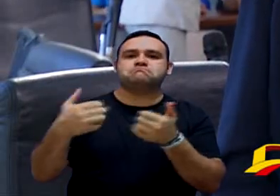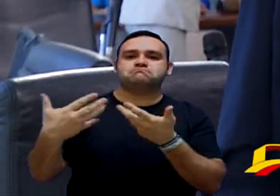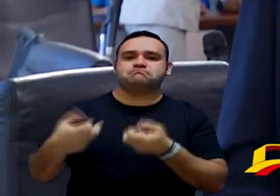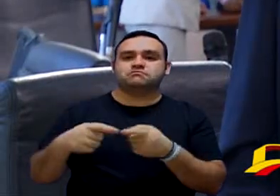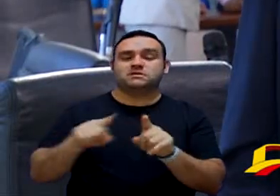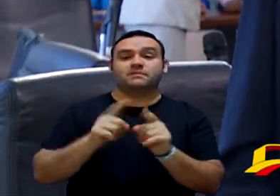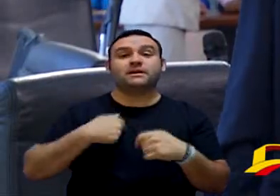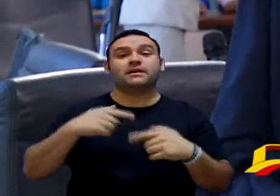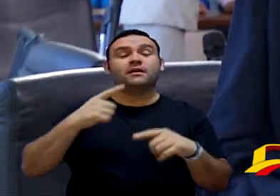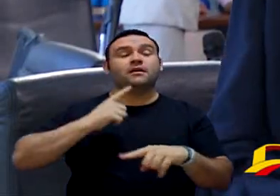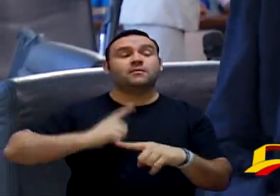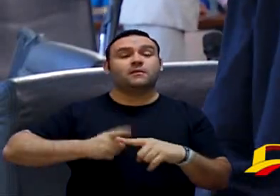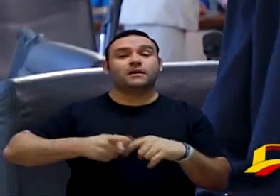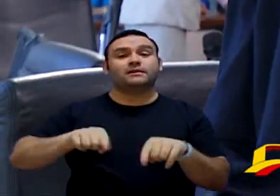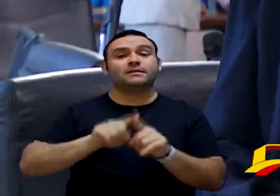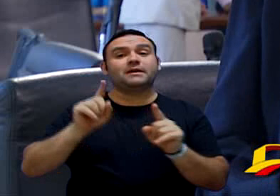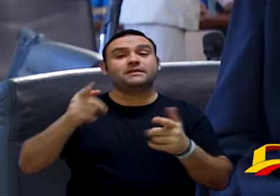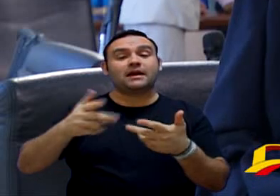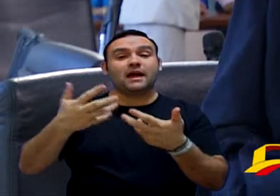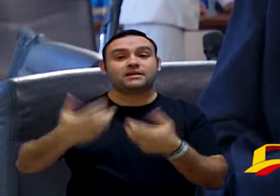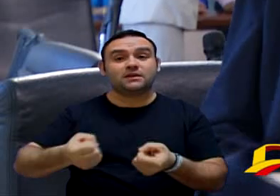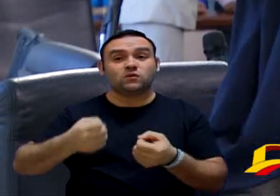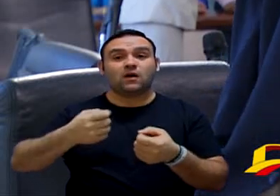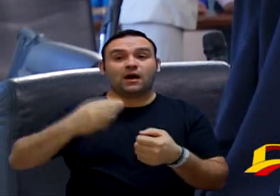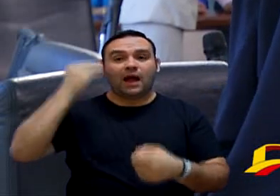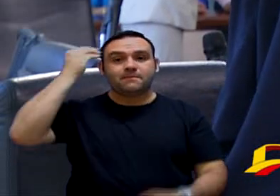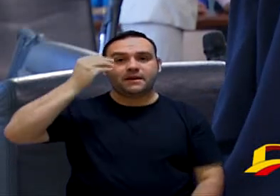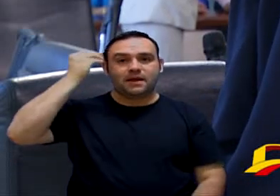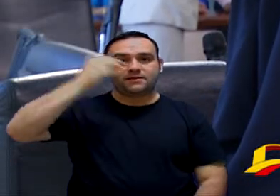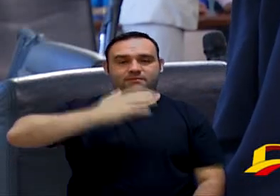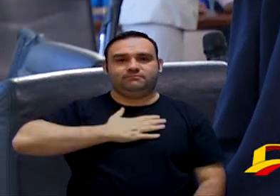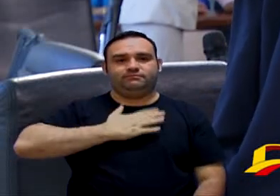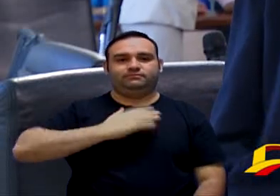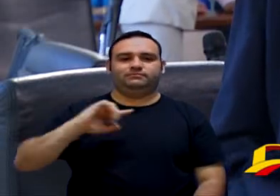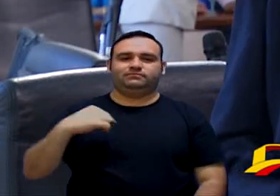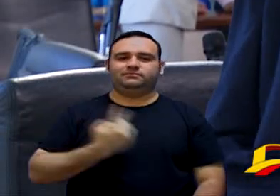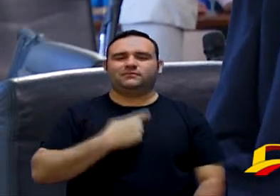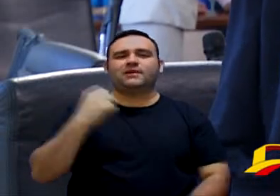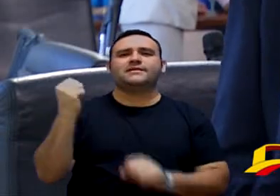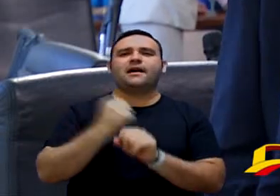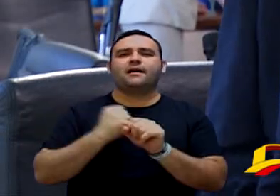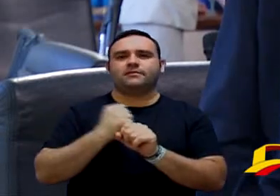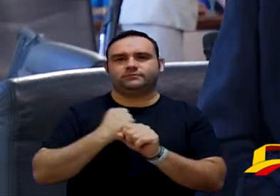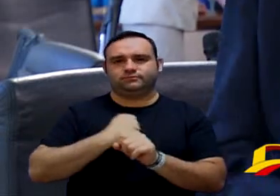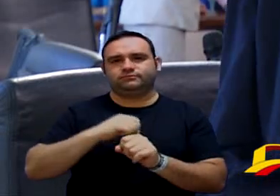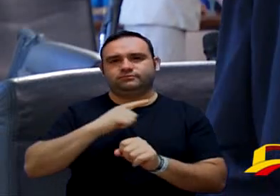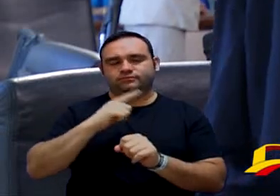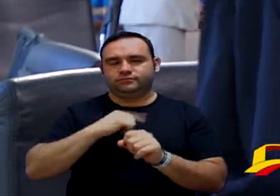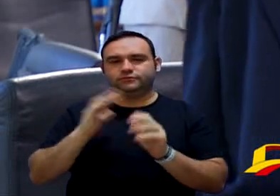e até pela aceitação da experiência que a gente teve anos